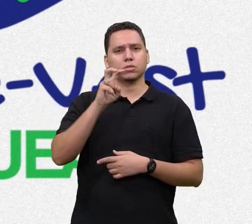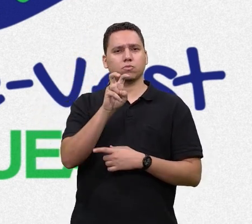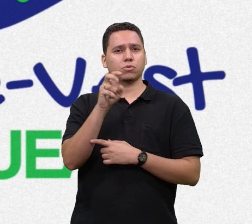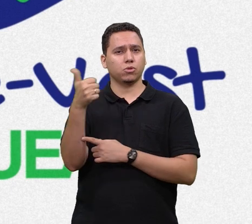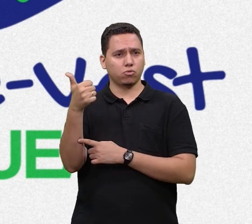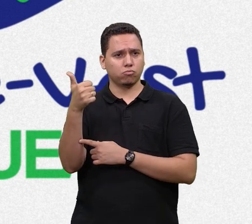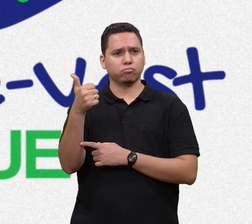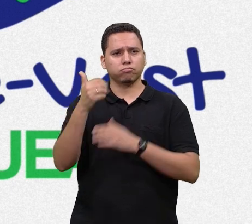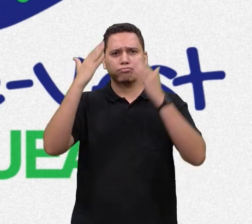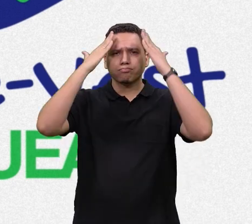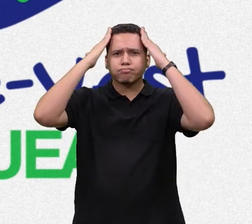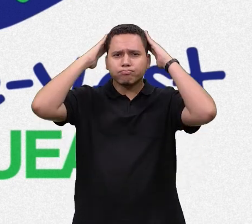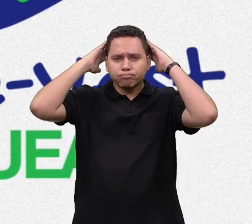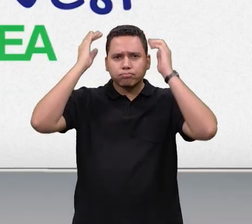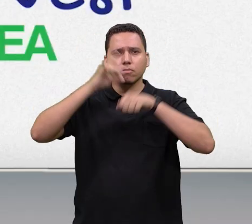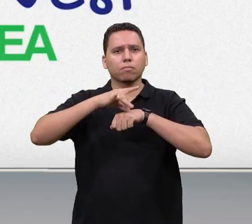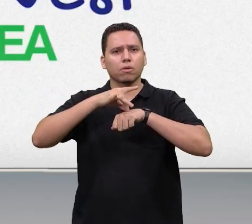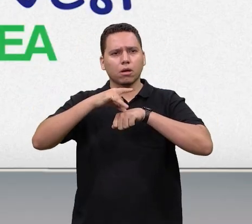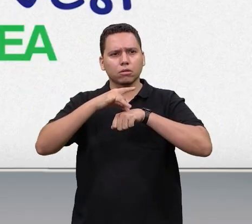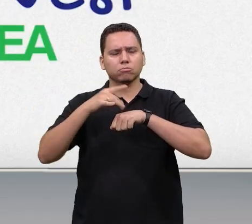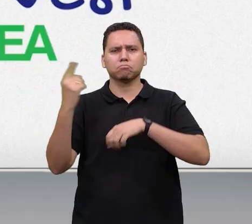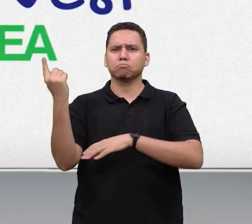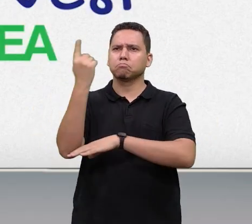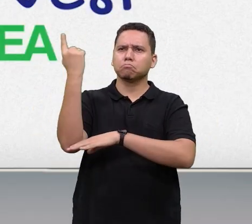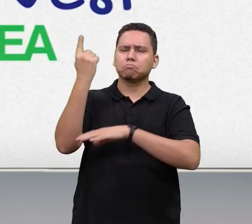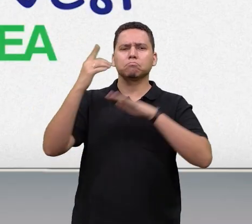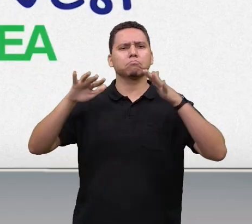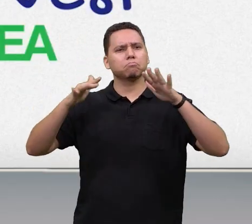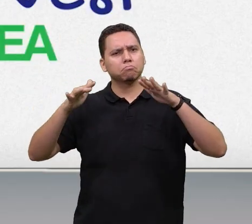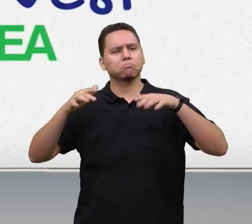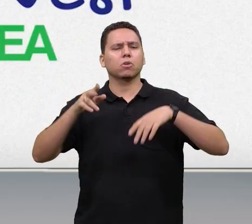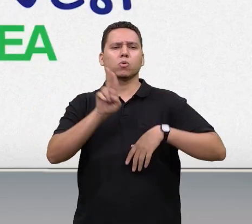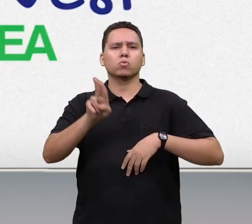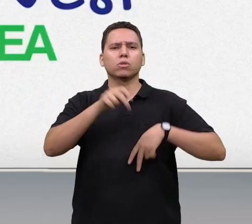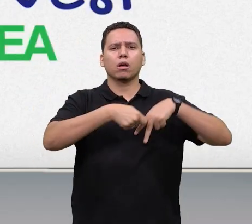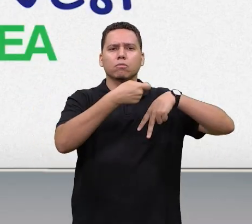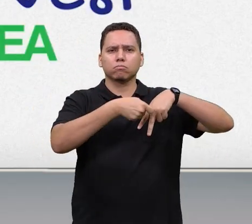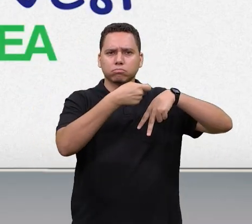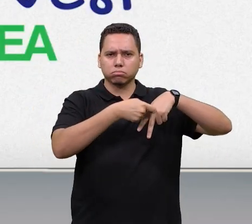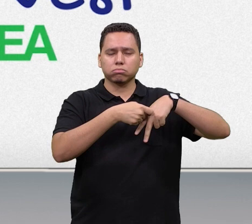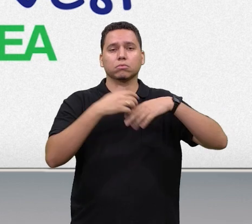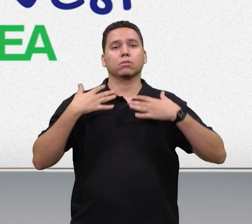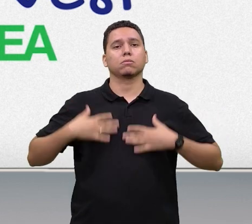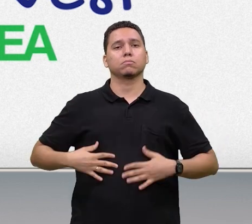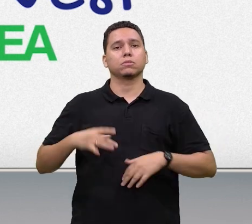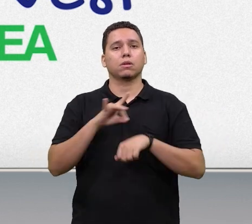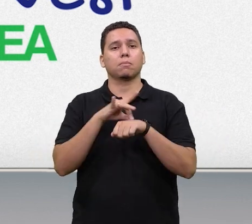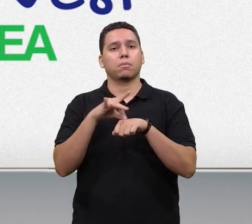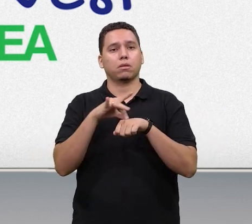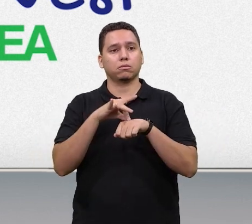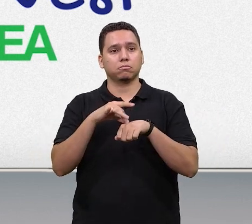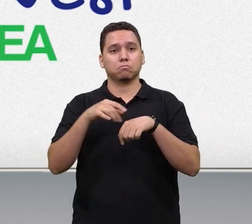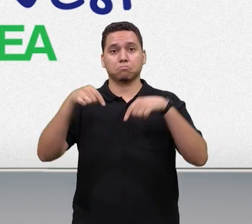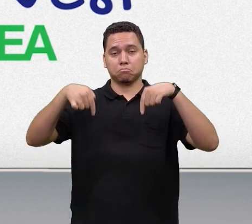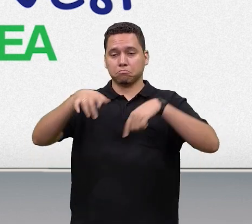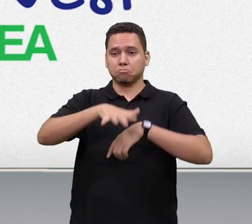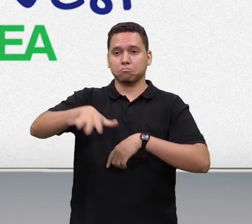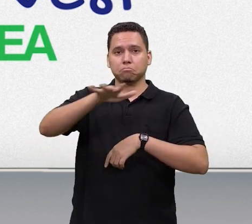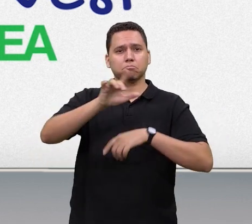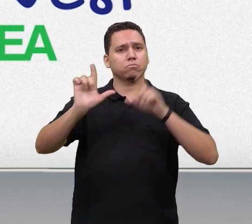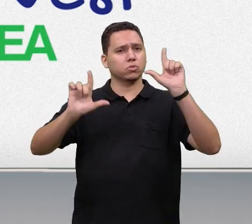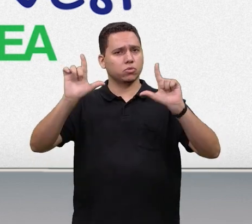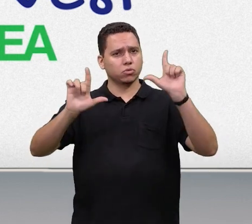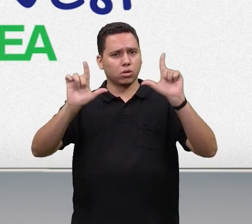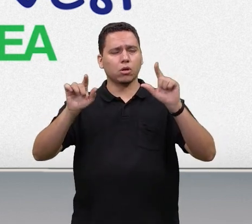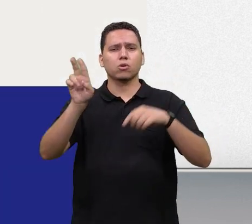cabelos pretos, tenho estatura mediana e estou trajando calça jeans e camisa preta. O ambiente da aula é um estudo de televisão e usarei uma tela